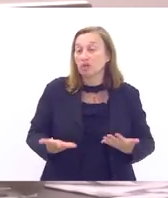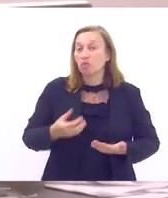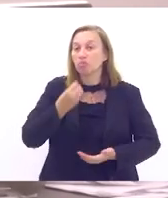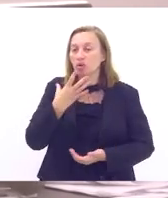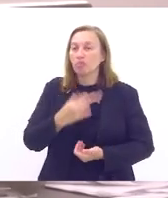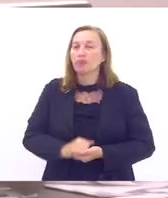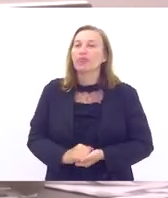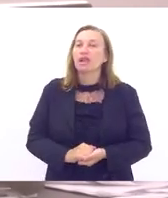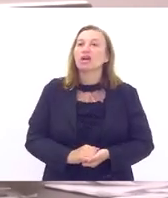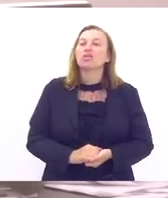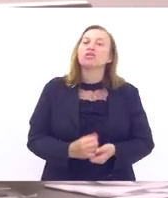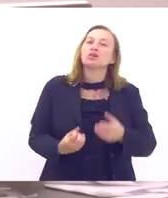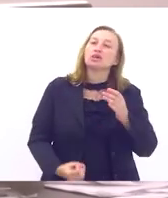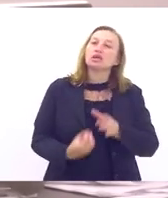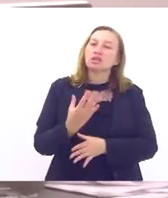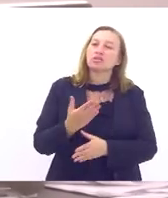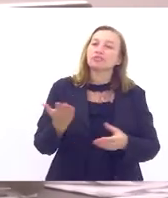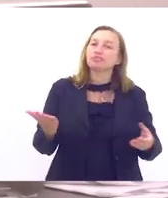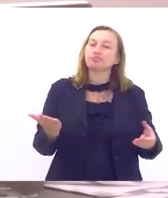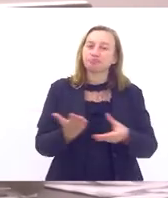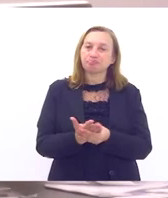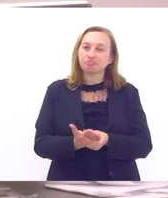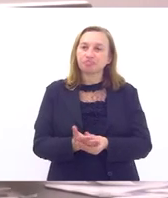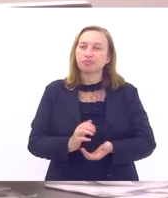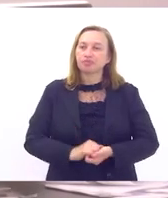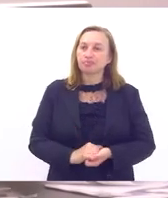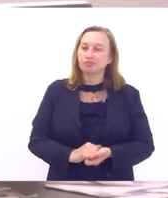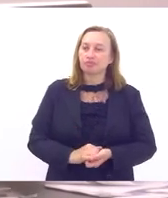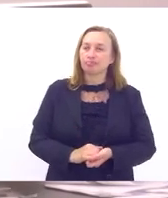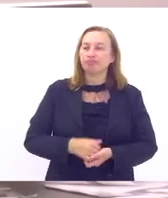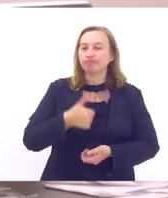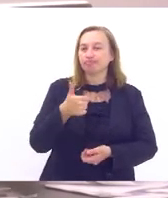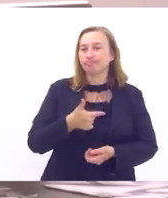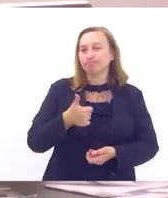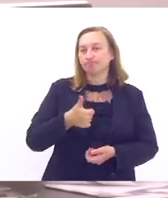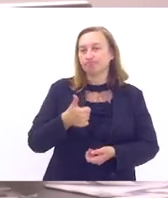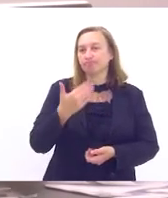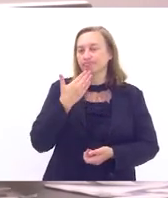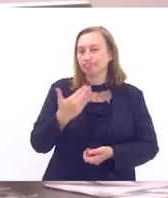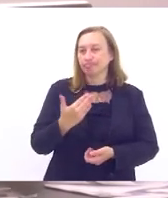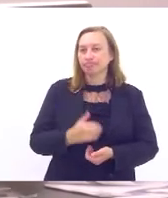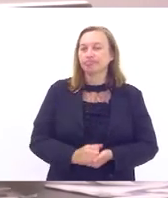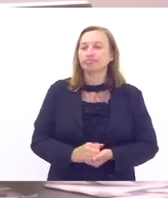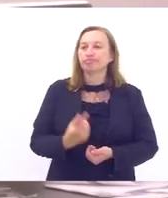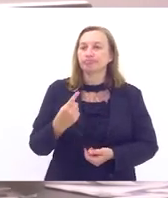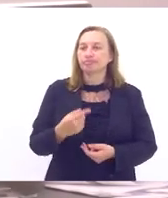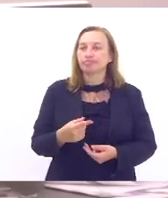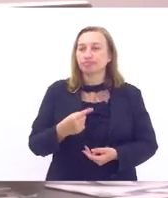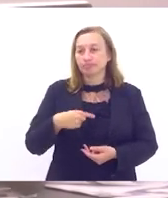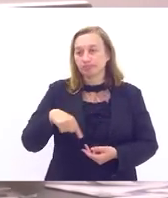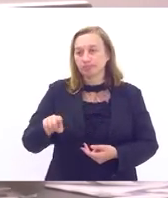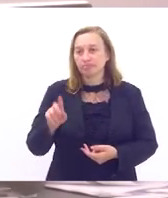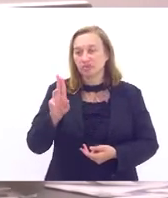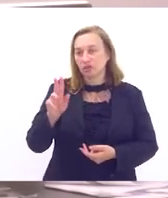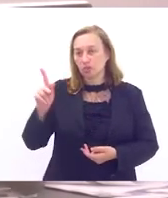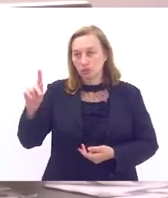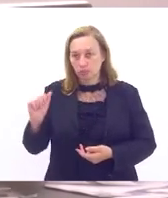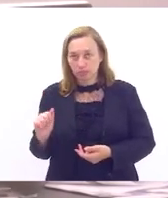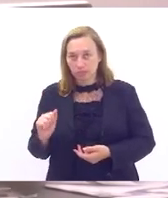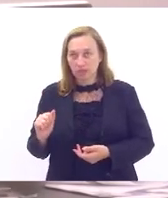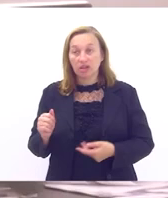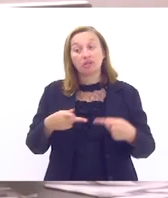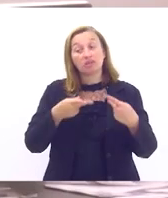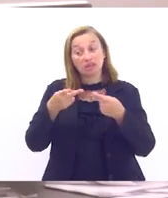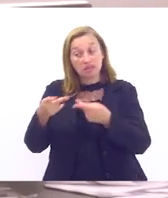quando foi instaurado esse inquérito, a primeira diligência que eu fiz foi ir a UPA de Jericinó,